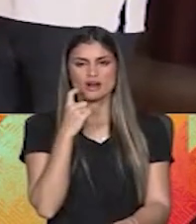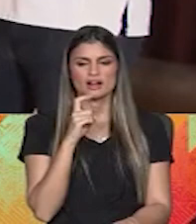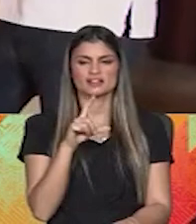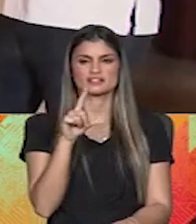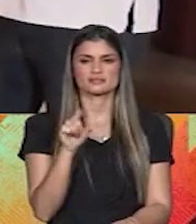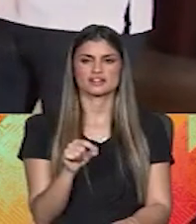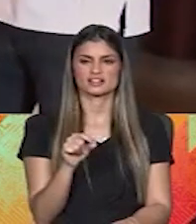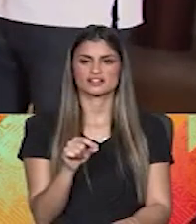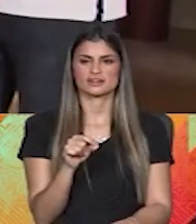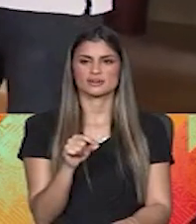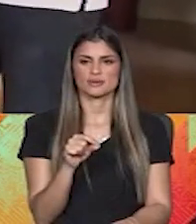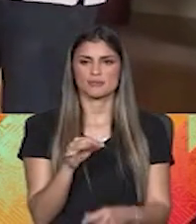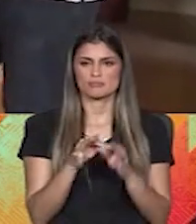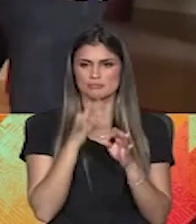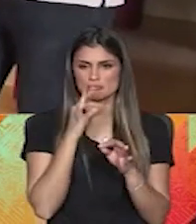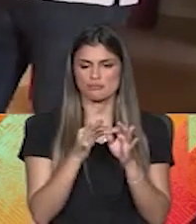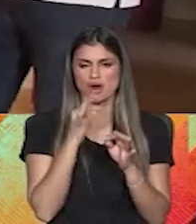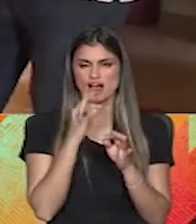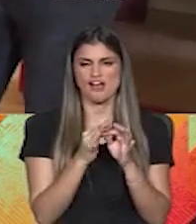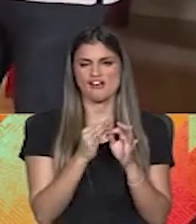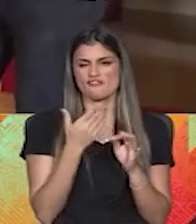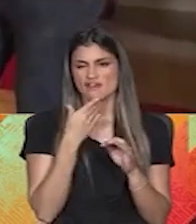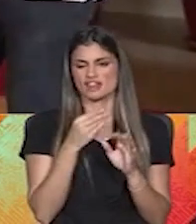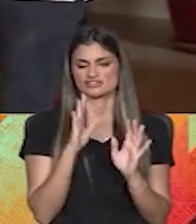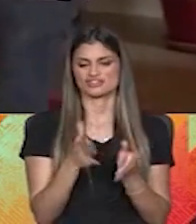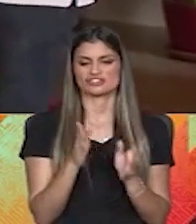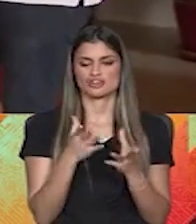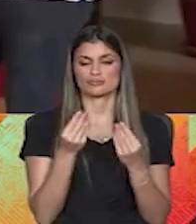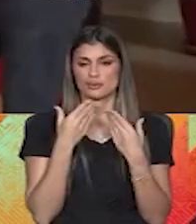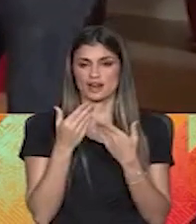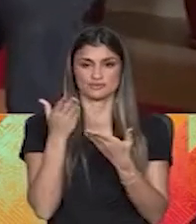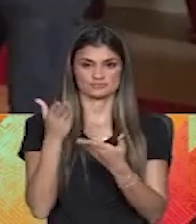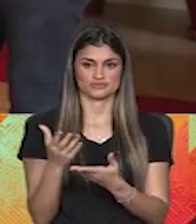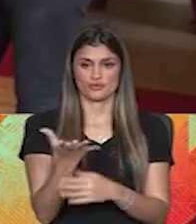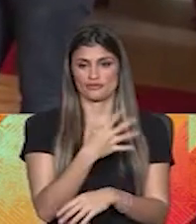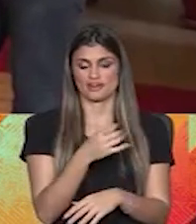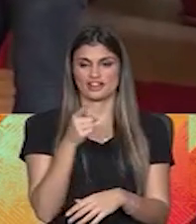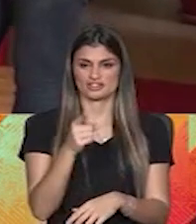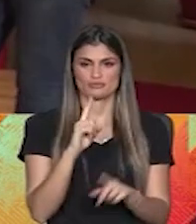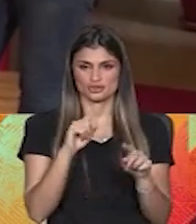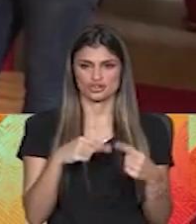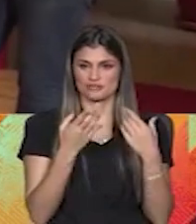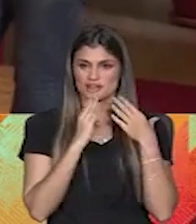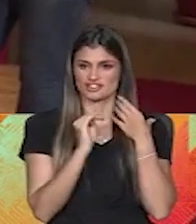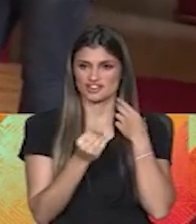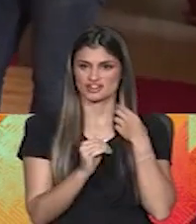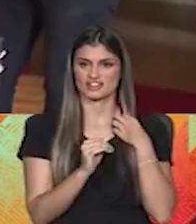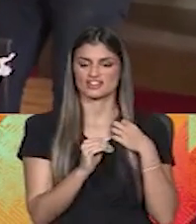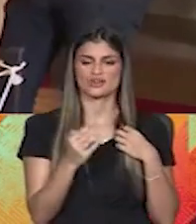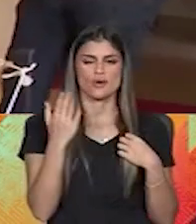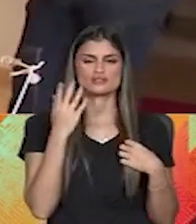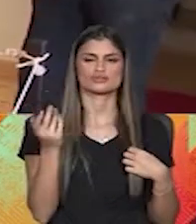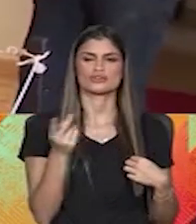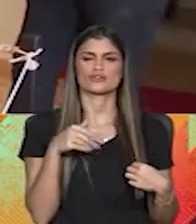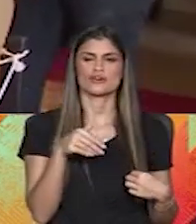pipoca já velha esse tipo de de ter chefe Muito obrigado este eu vou levar especialmente para o Jorge e para a Sonia eu acho que